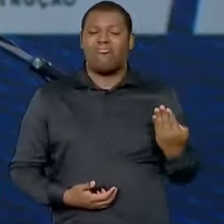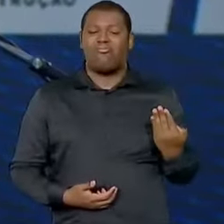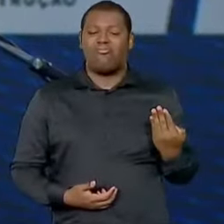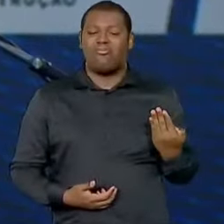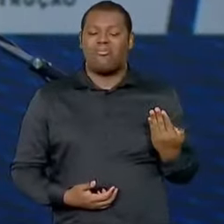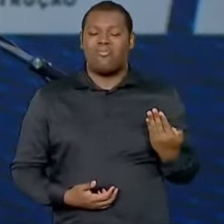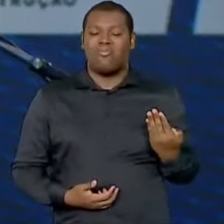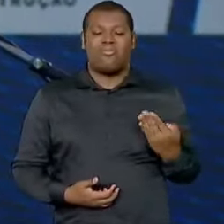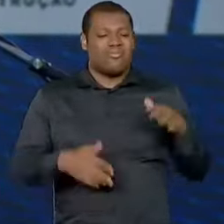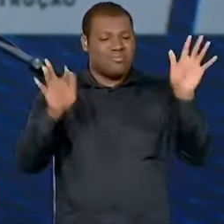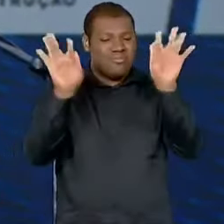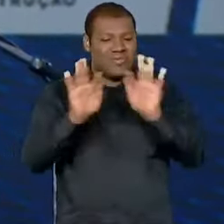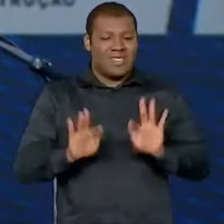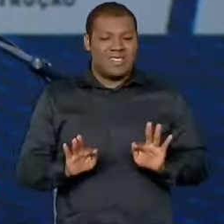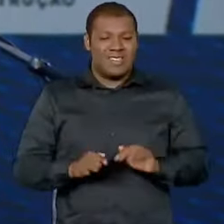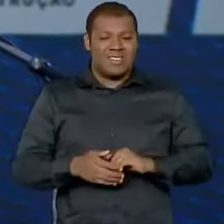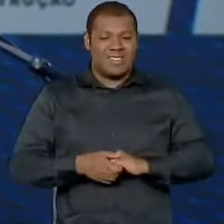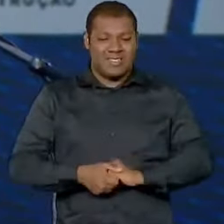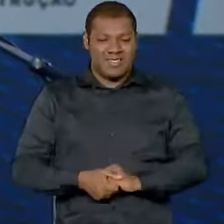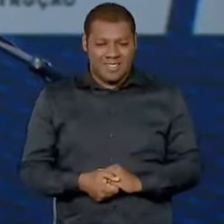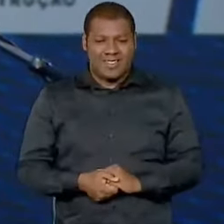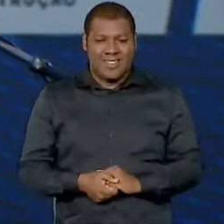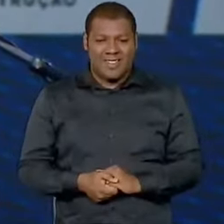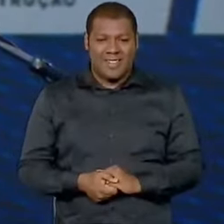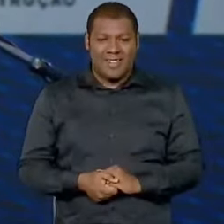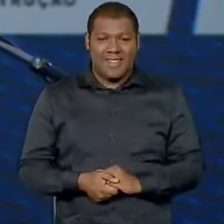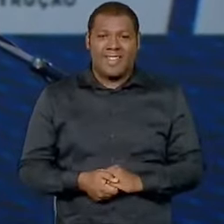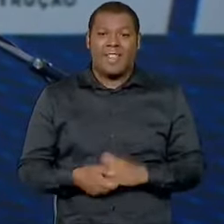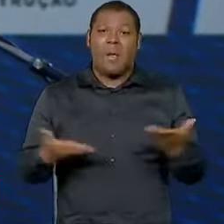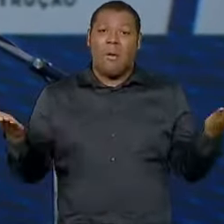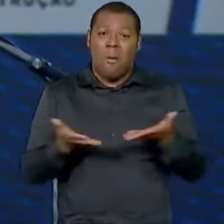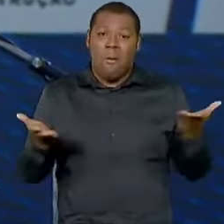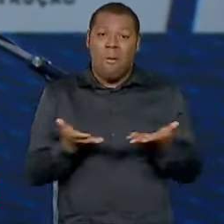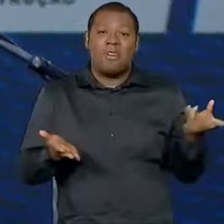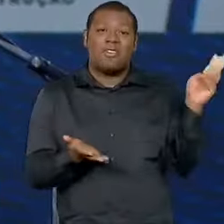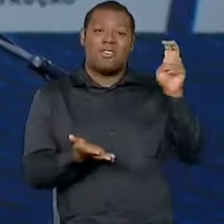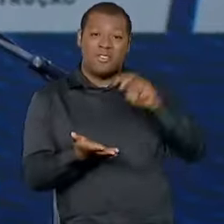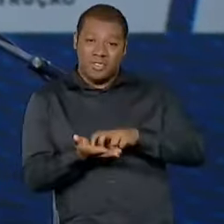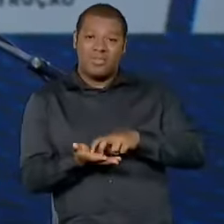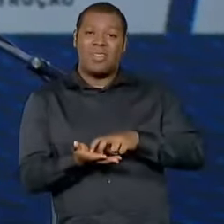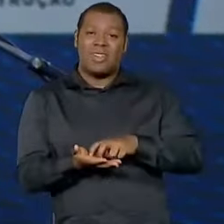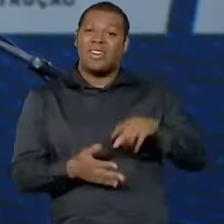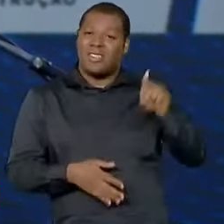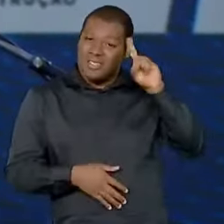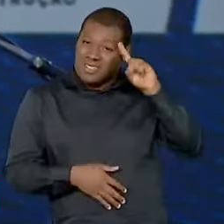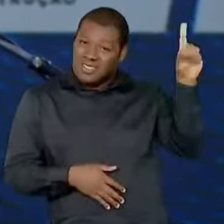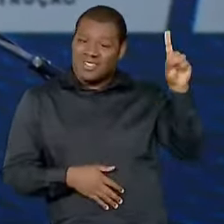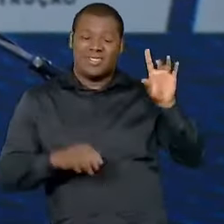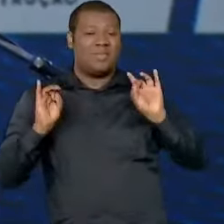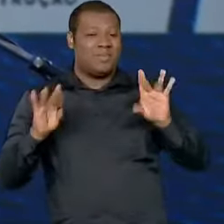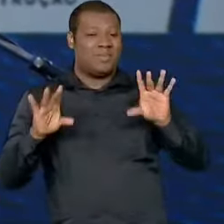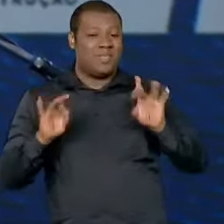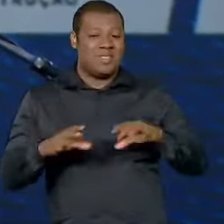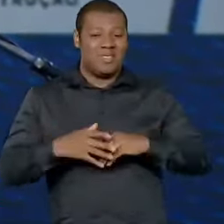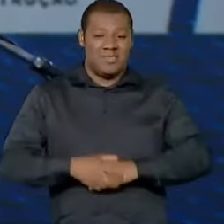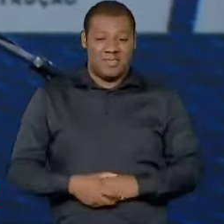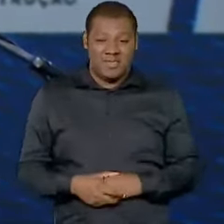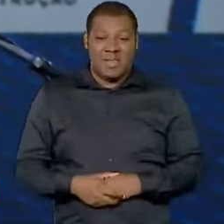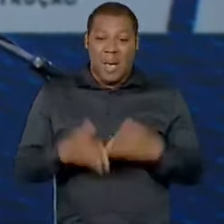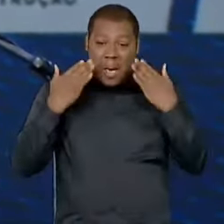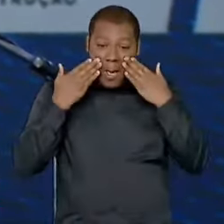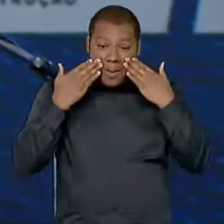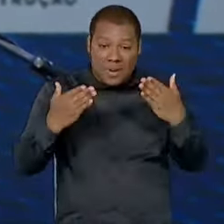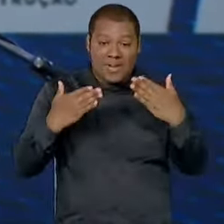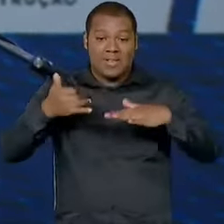sinto por compartilhar com vocês esta manhã esse momento tão especial que é o lançamento